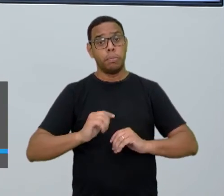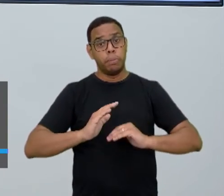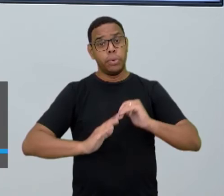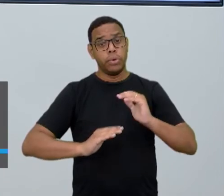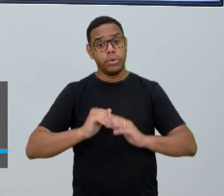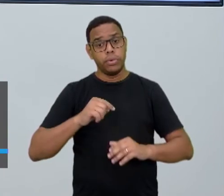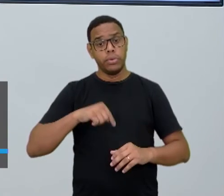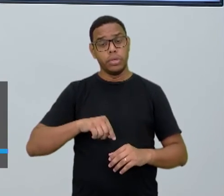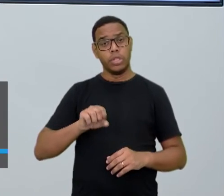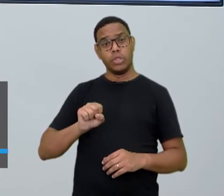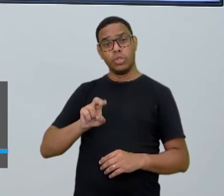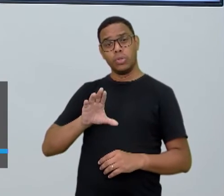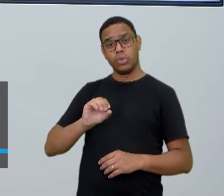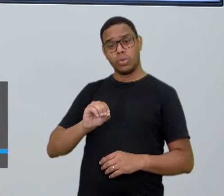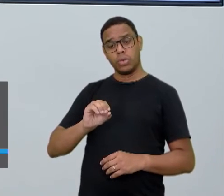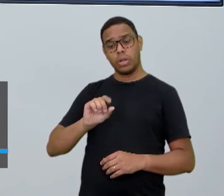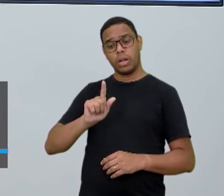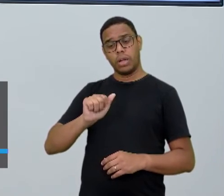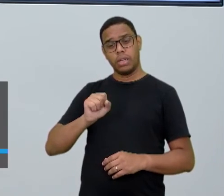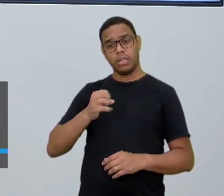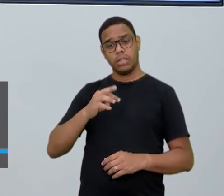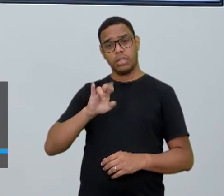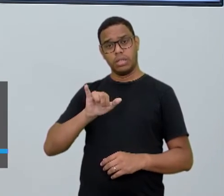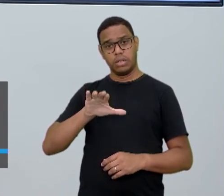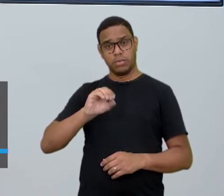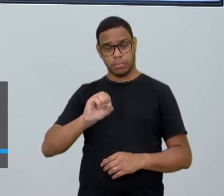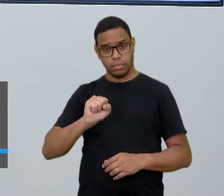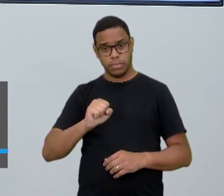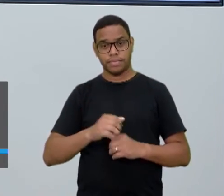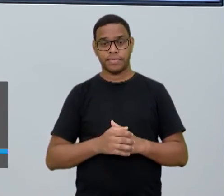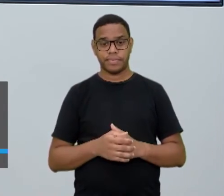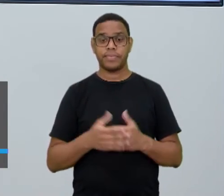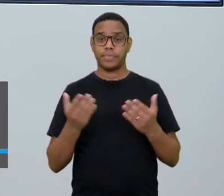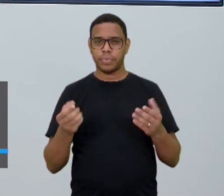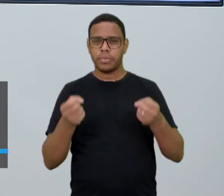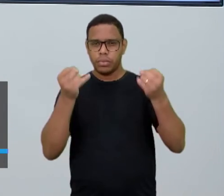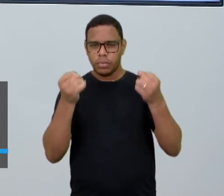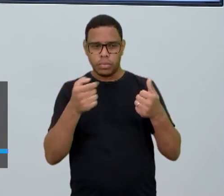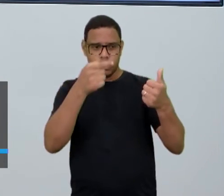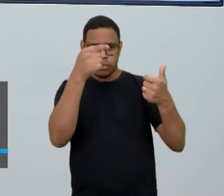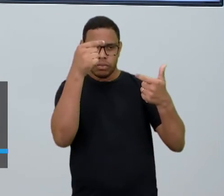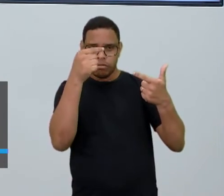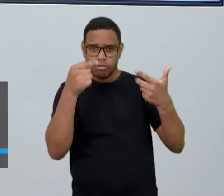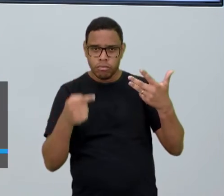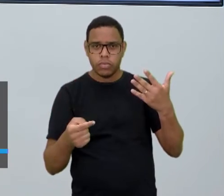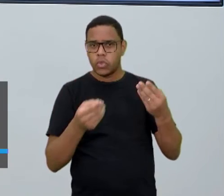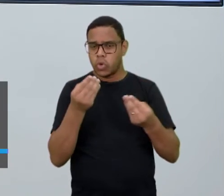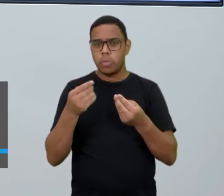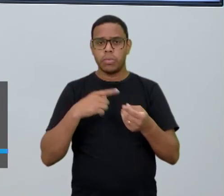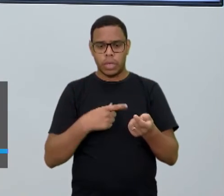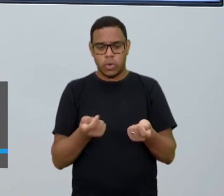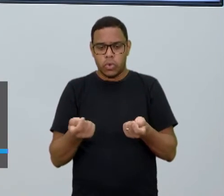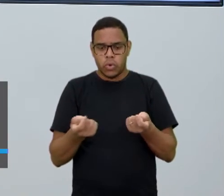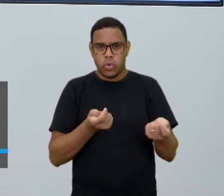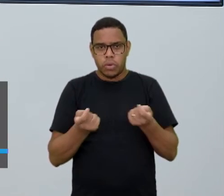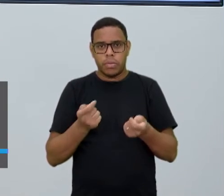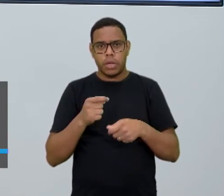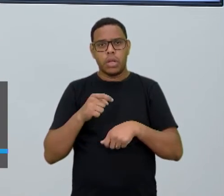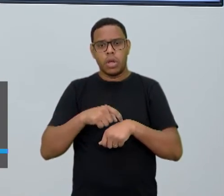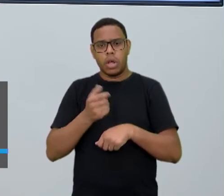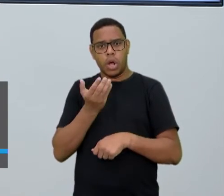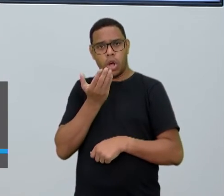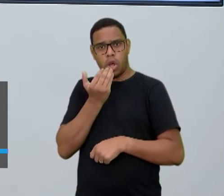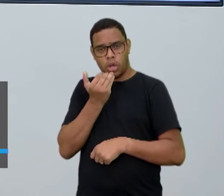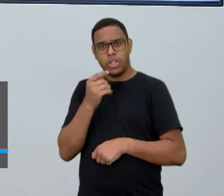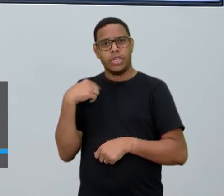produção também dos sucos gástricos. Então aí a gente viu alguns desses fatores que regulam então a digestão.